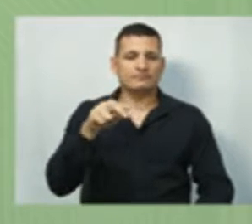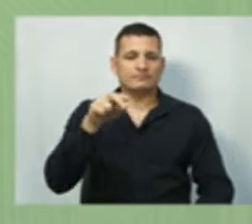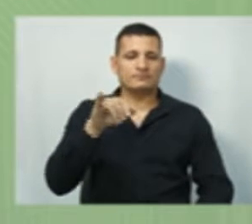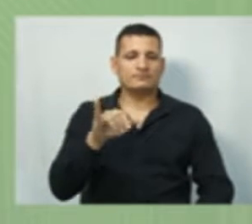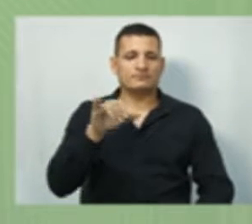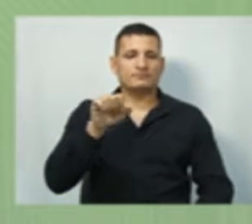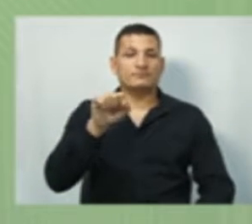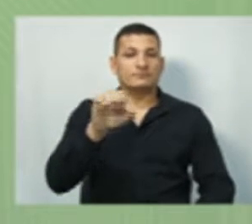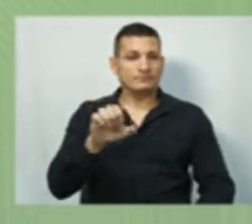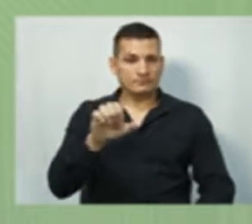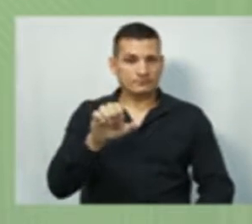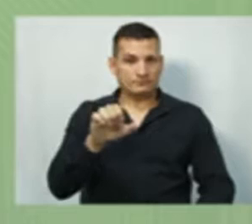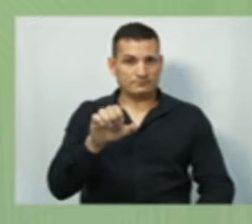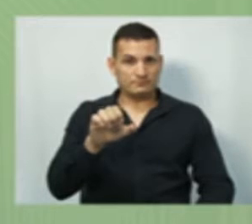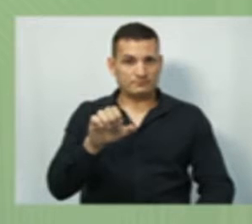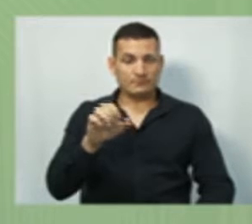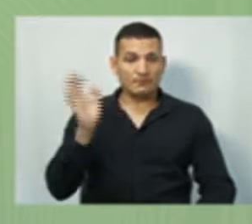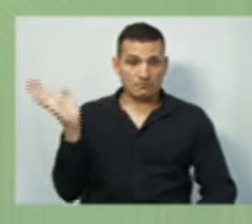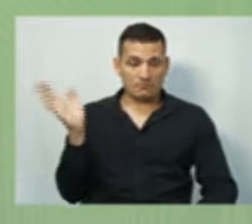professora Leide.